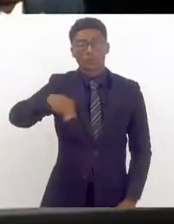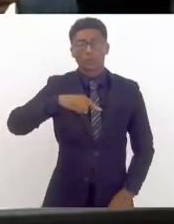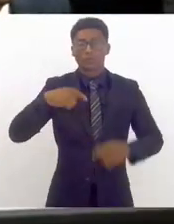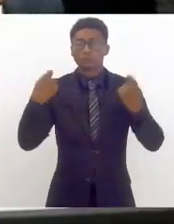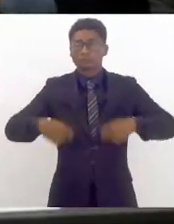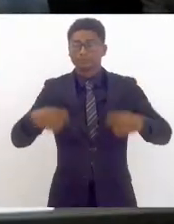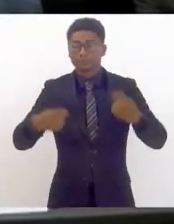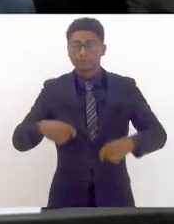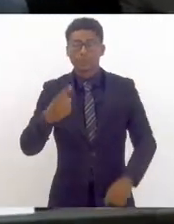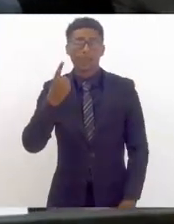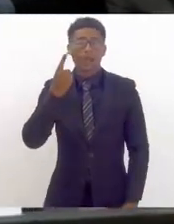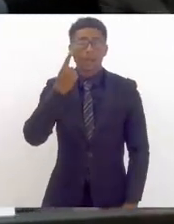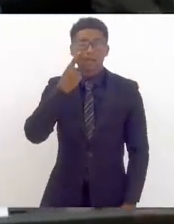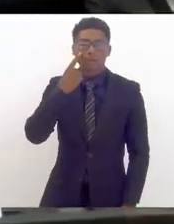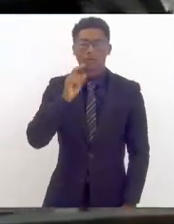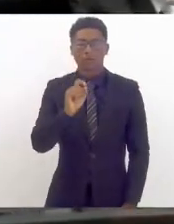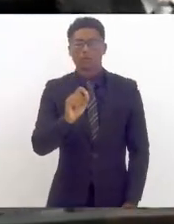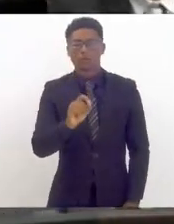nossa democracia,